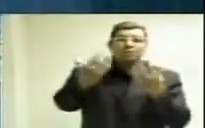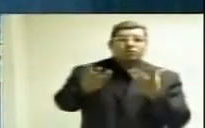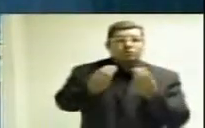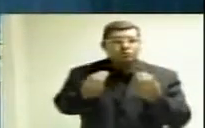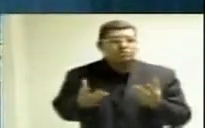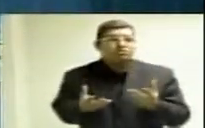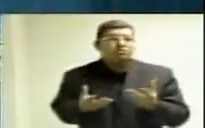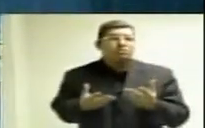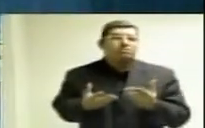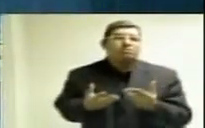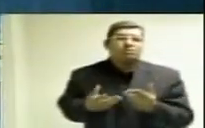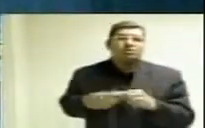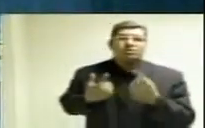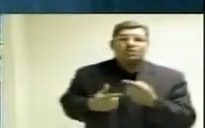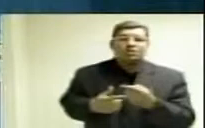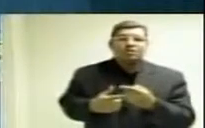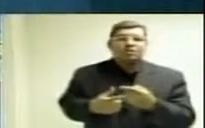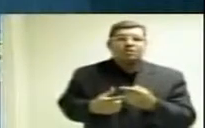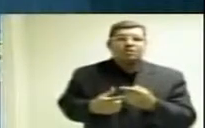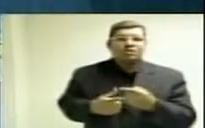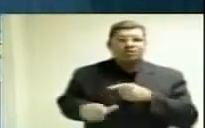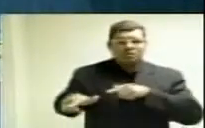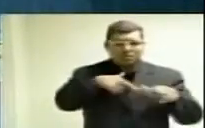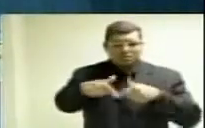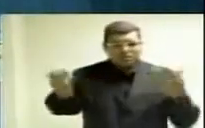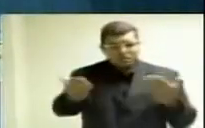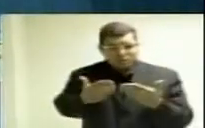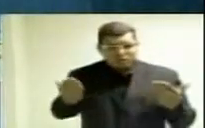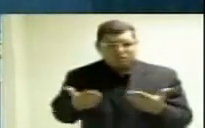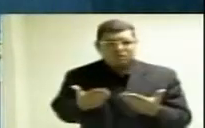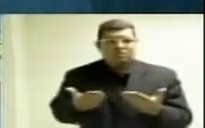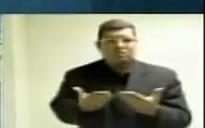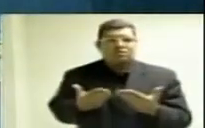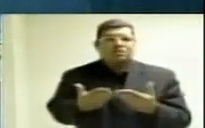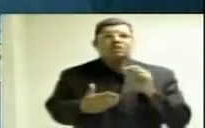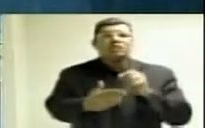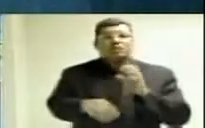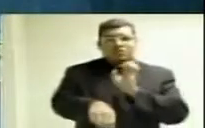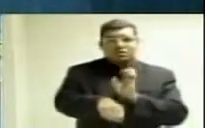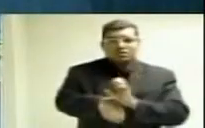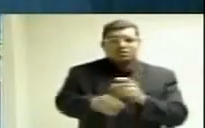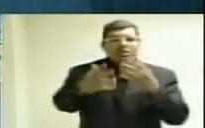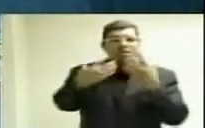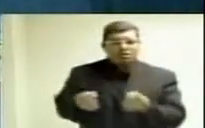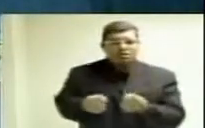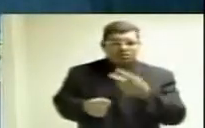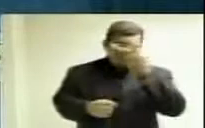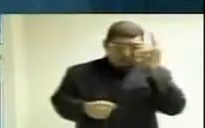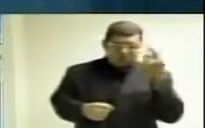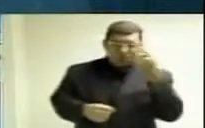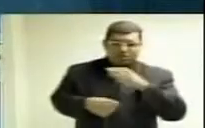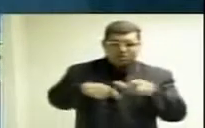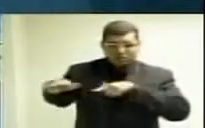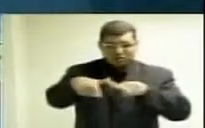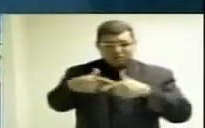muitos. Mas esse mesmo sistema prisional, em que o Estado permite que alguém sob a